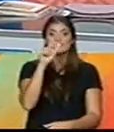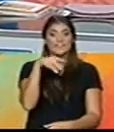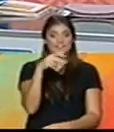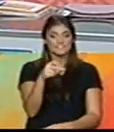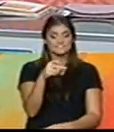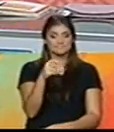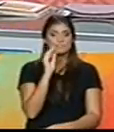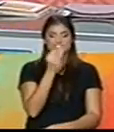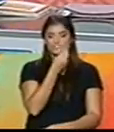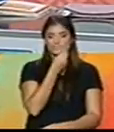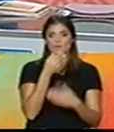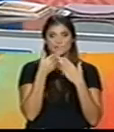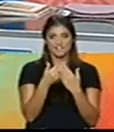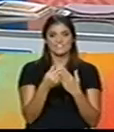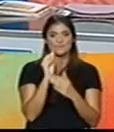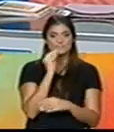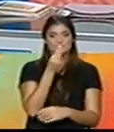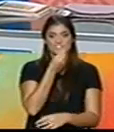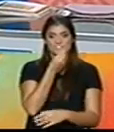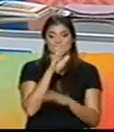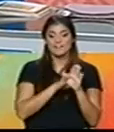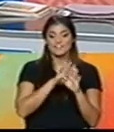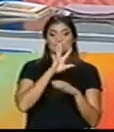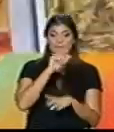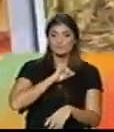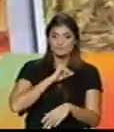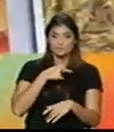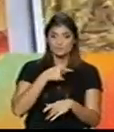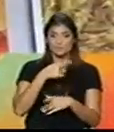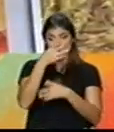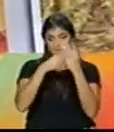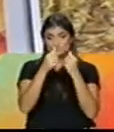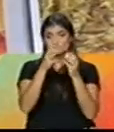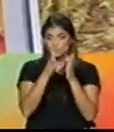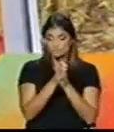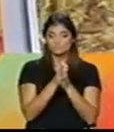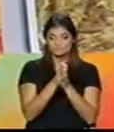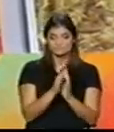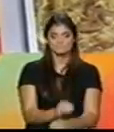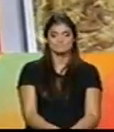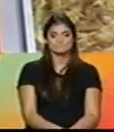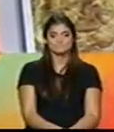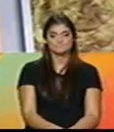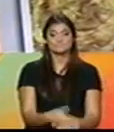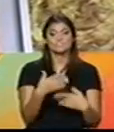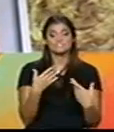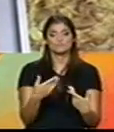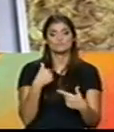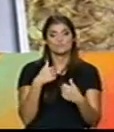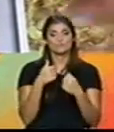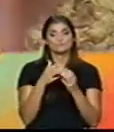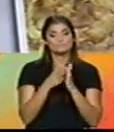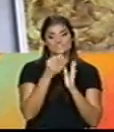Dona Helena. Obrigada. Um beijinho para a minha querida mãe, que foi com ela que eu tudo aprendi. E então tenho todas